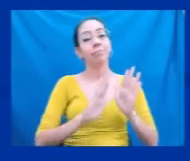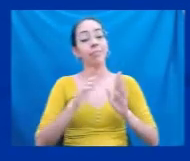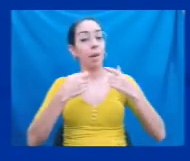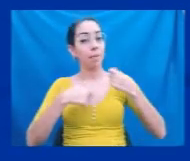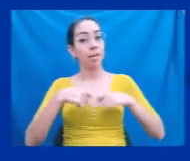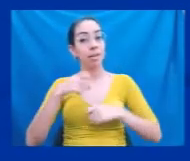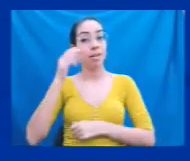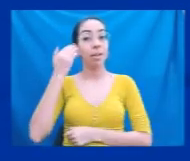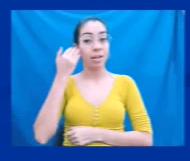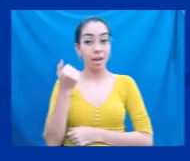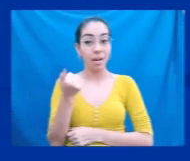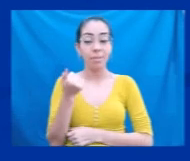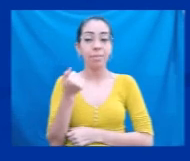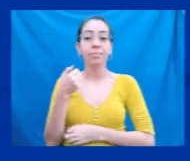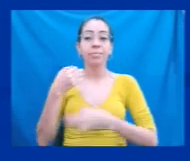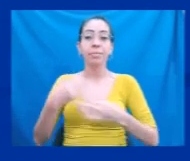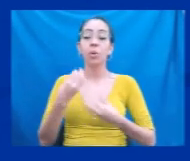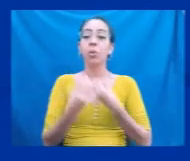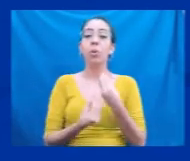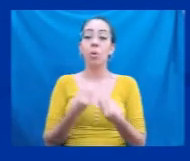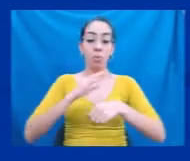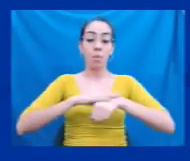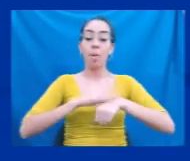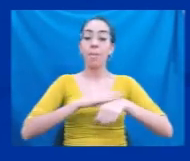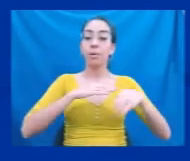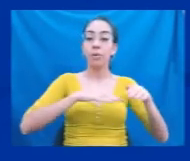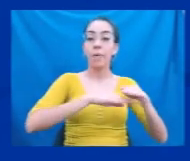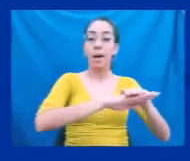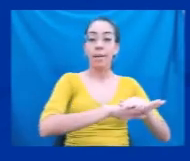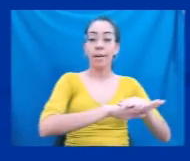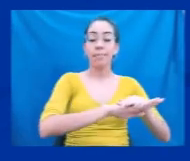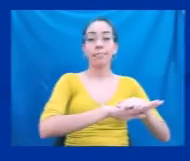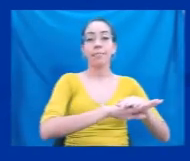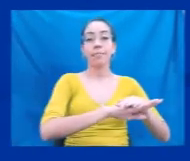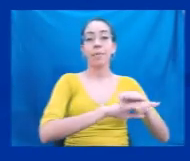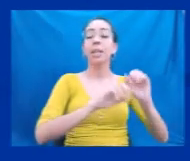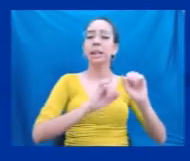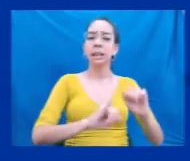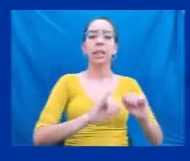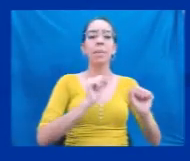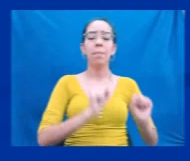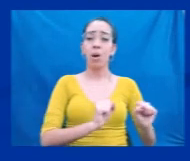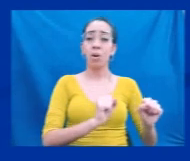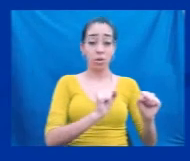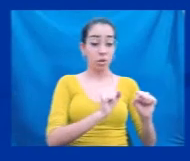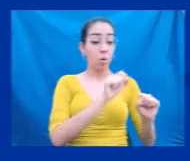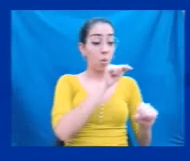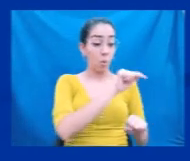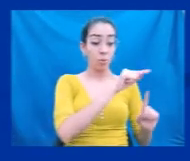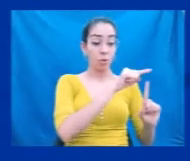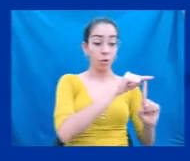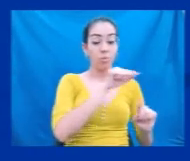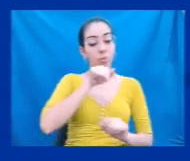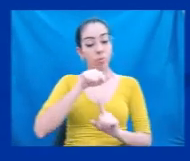Então, é algo que tem que ser levado muito em conta quando eu vou fazer esse armazenamento, que eu tenho que levar em conta a